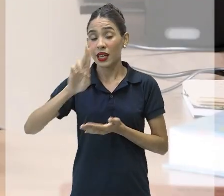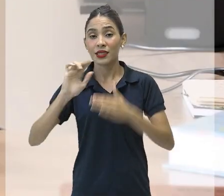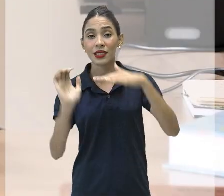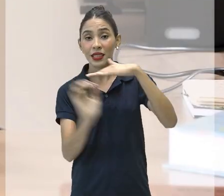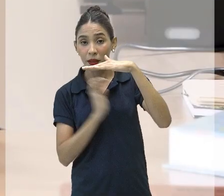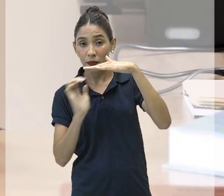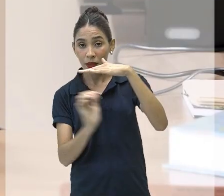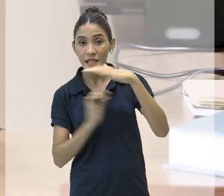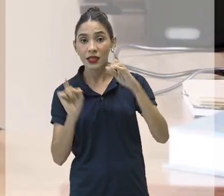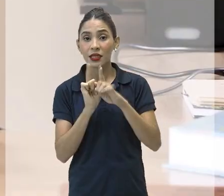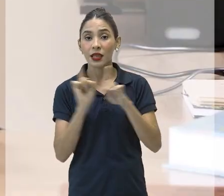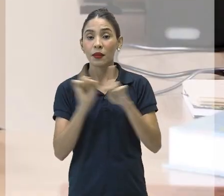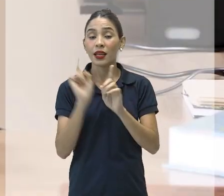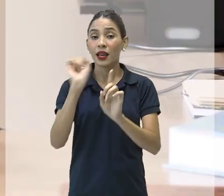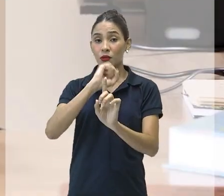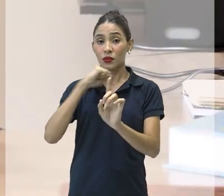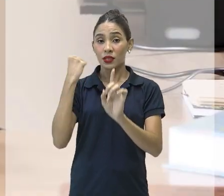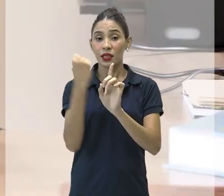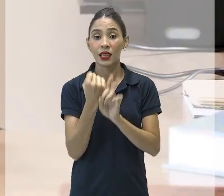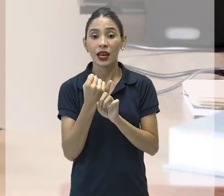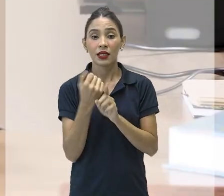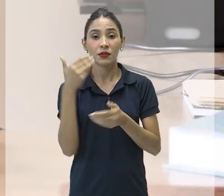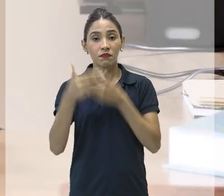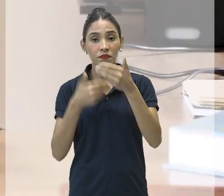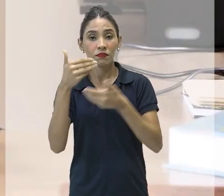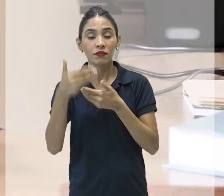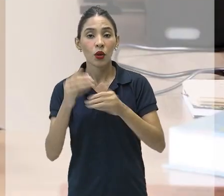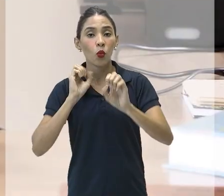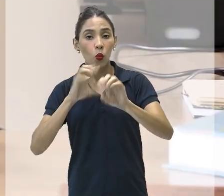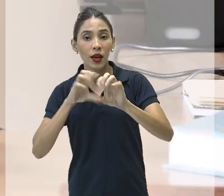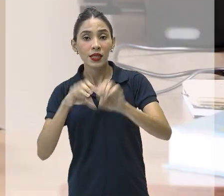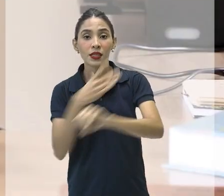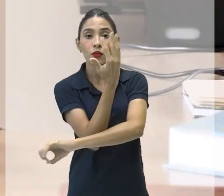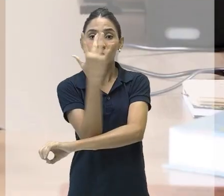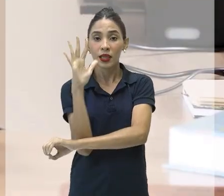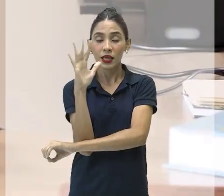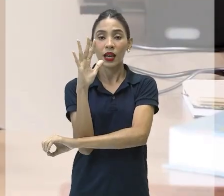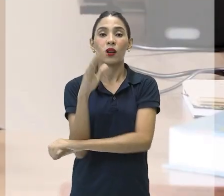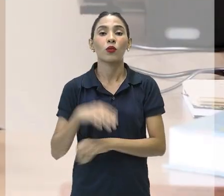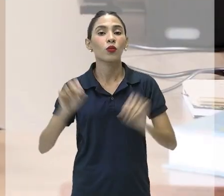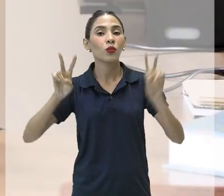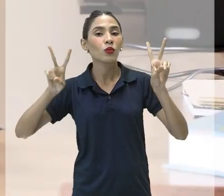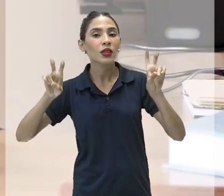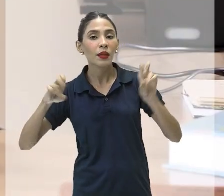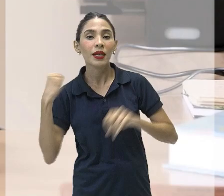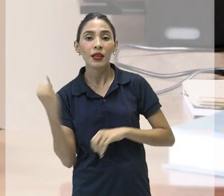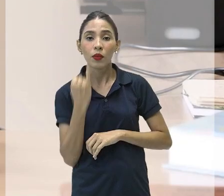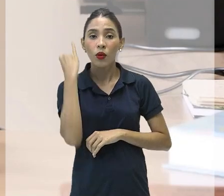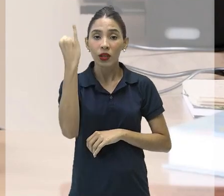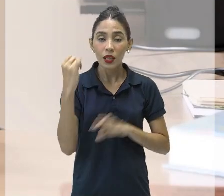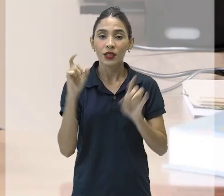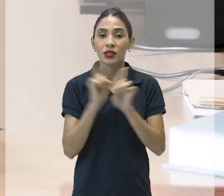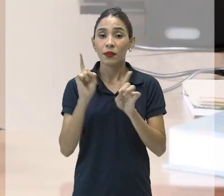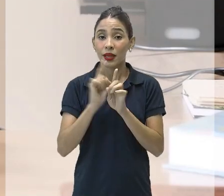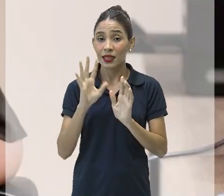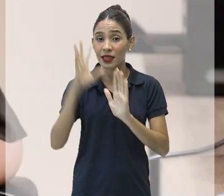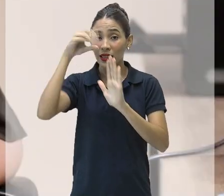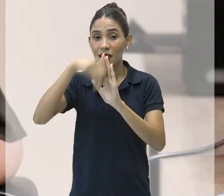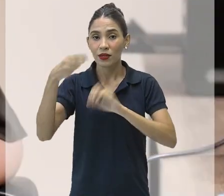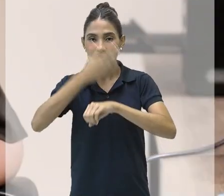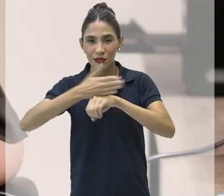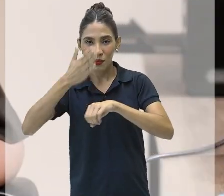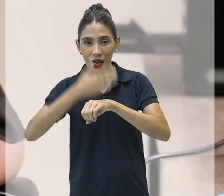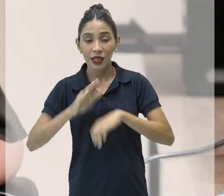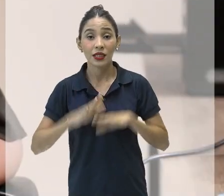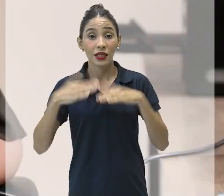empresas, a sociedade passe a colocar a educação ambiental como um tema importante e transversal nas suas atividades.